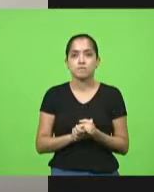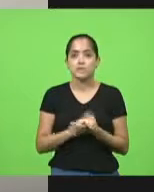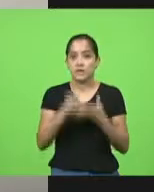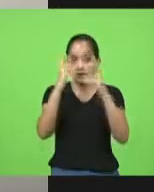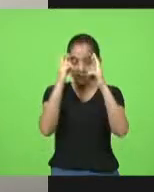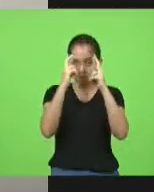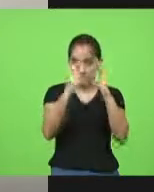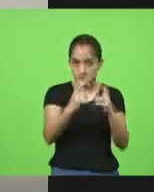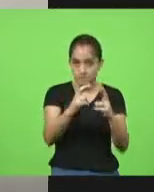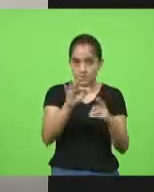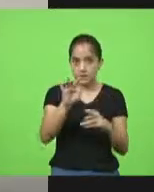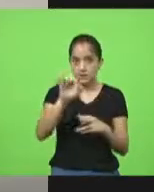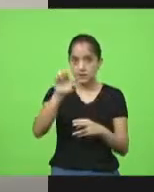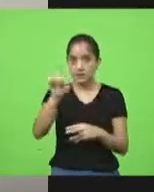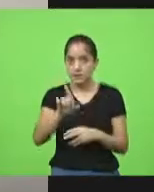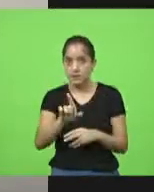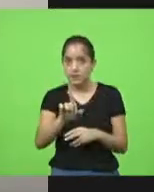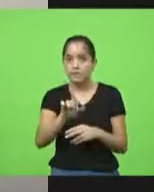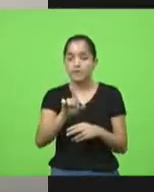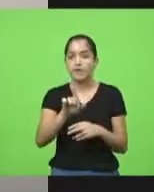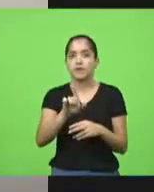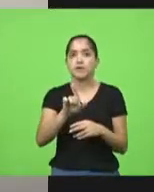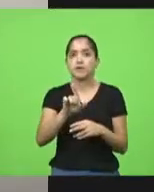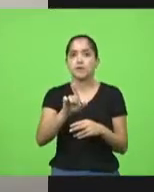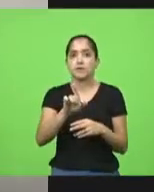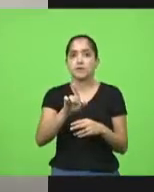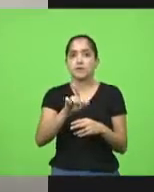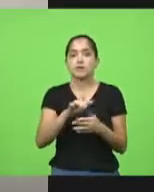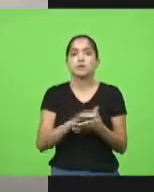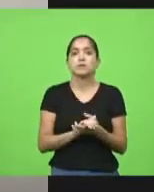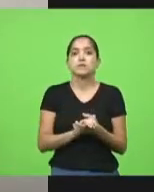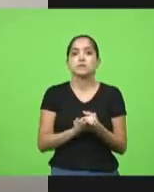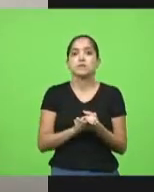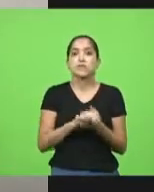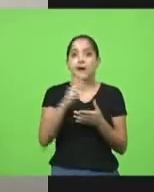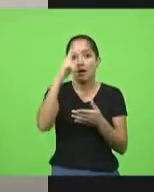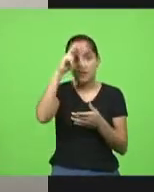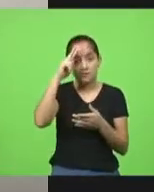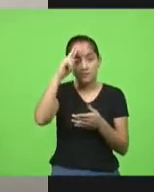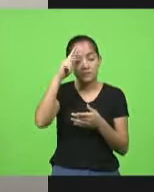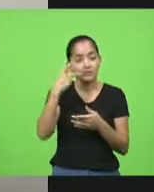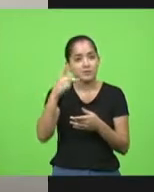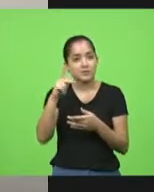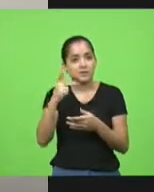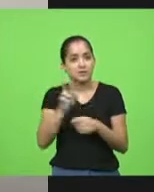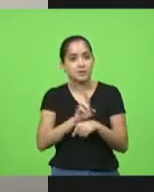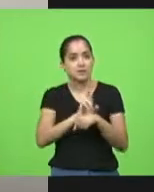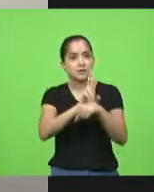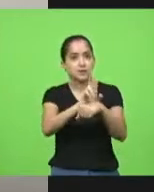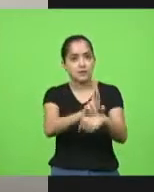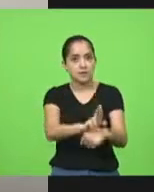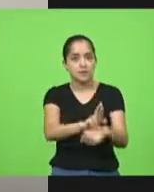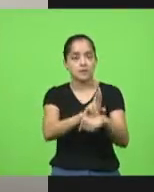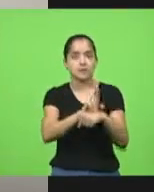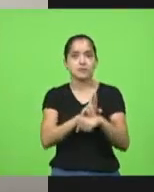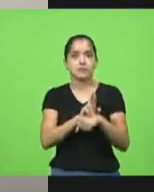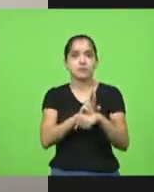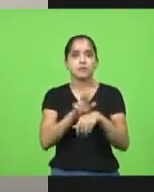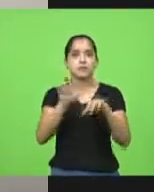respeitando a fé e a vocação cristã, sua história representa um